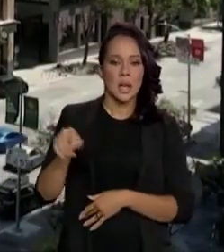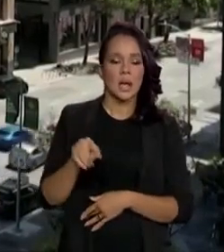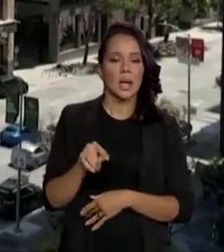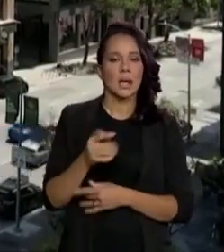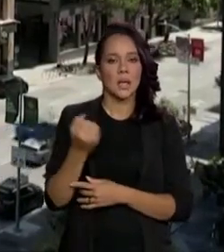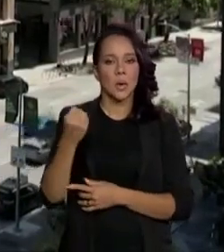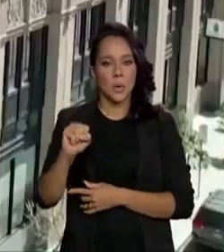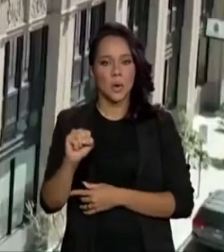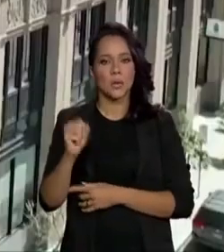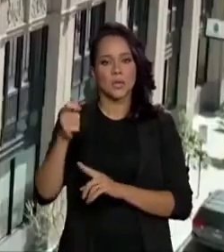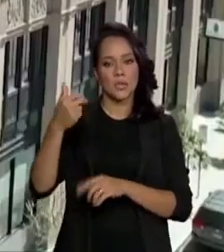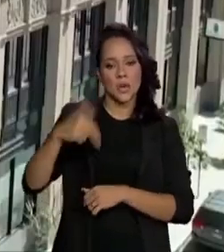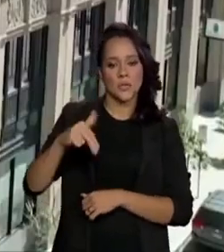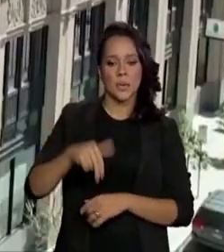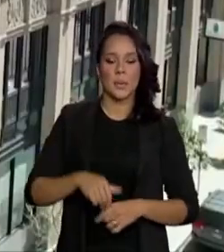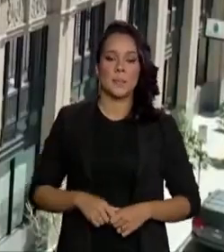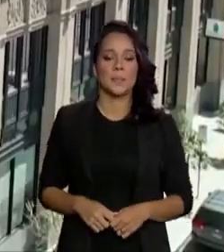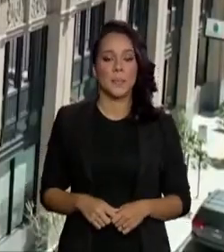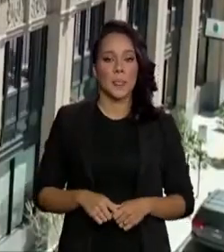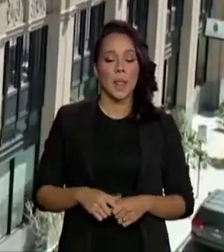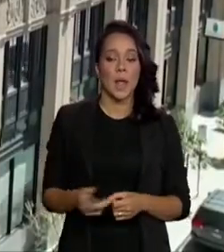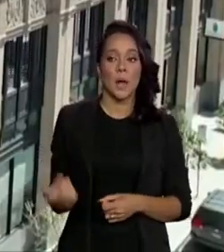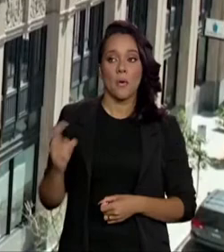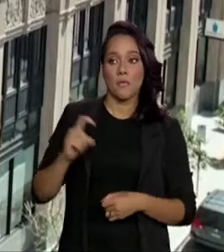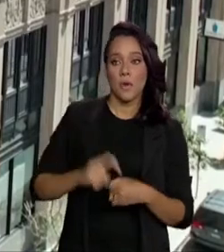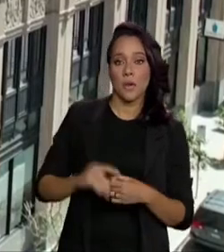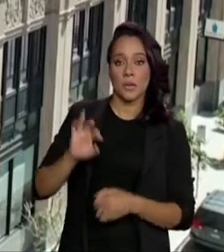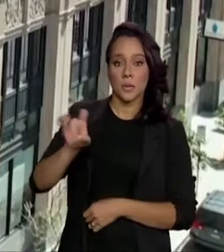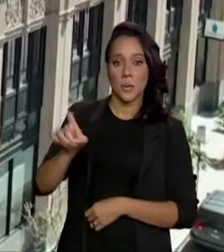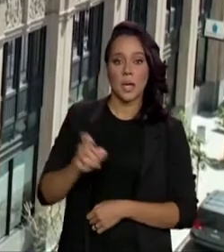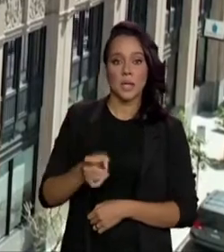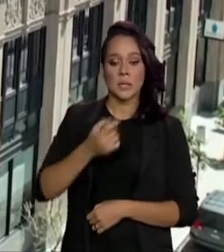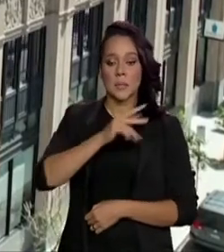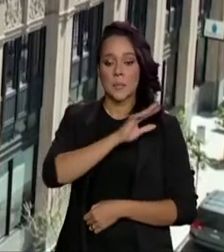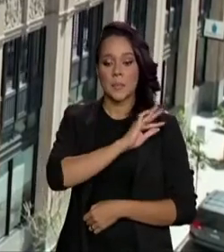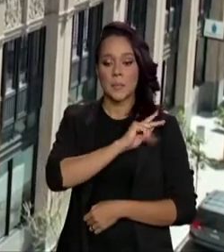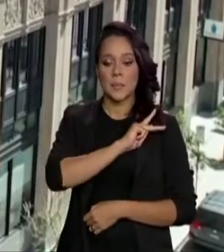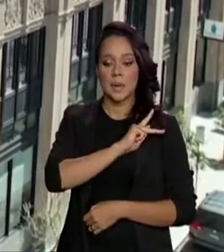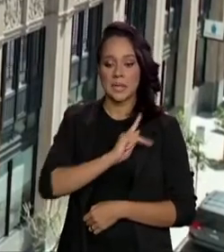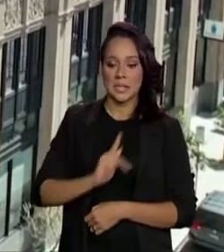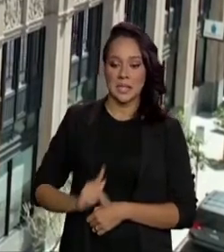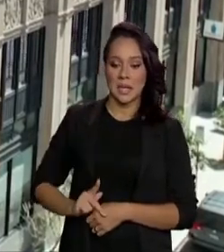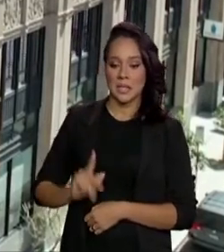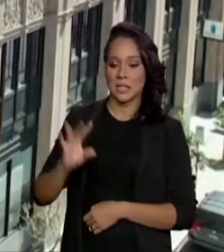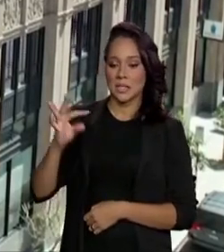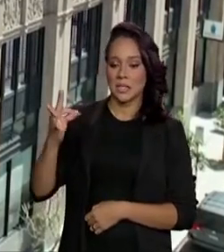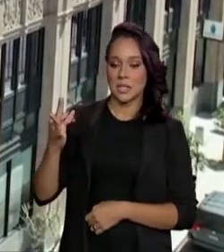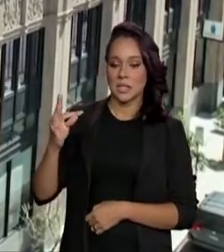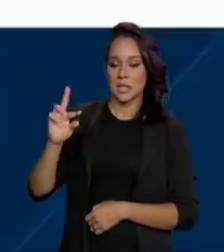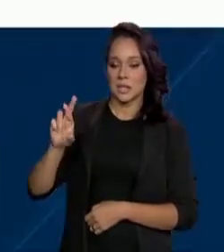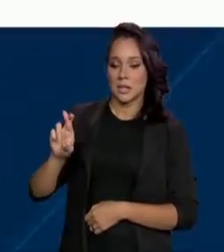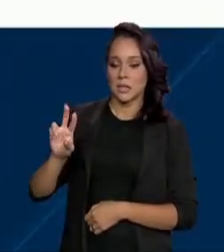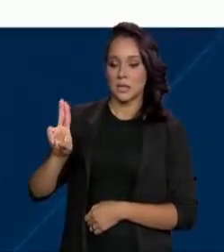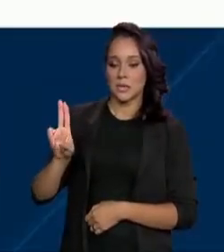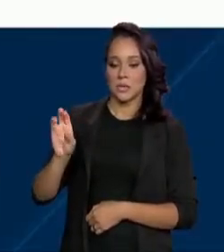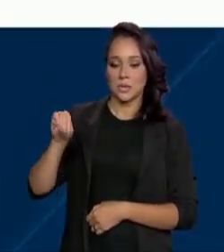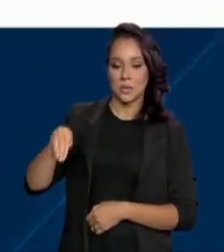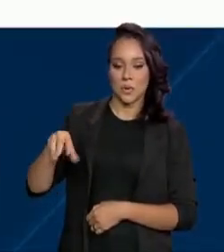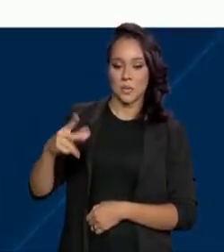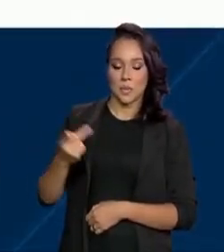em 8 de novembro. O retorno do ex-presidente Trump ao Twitter também é